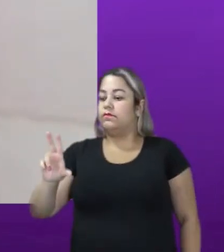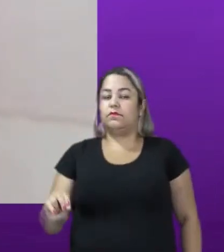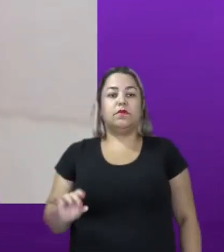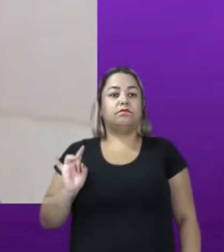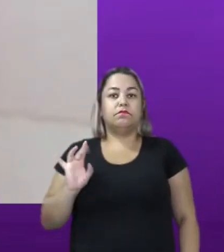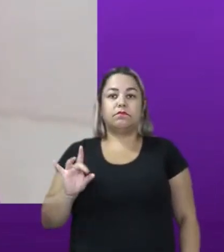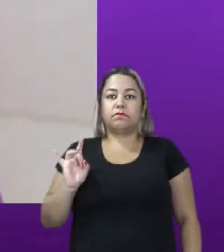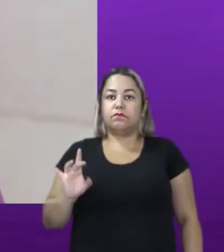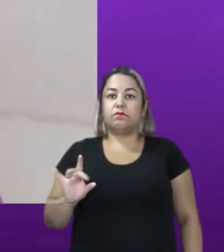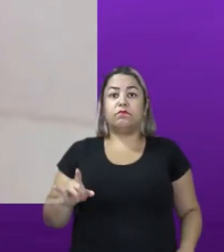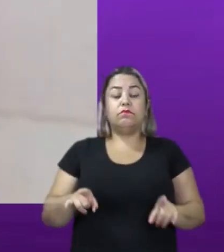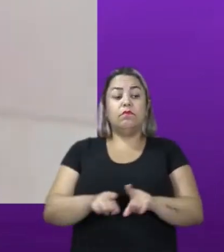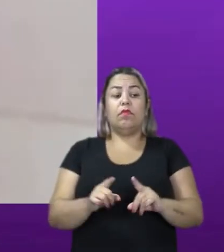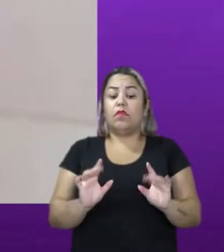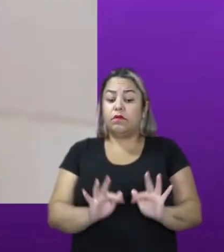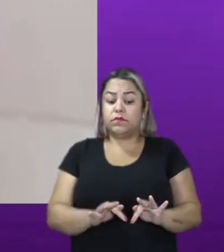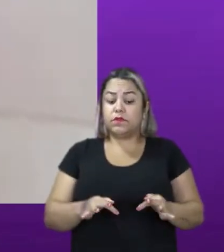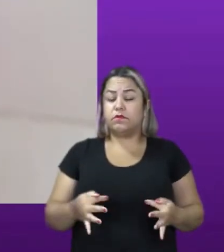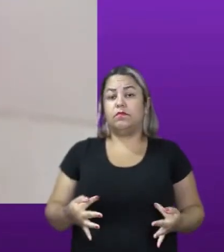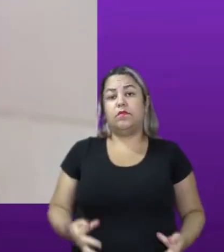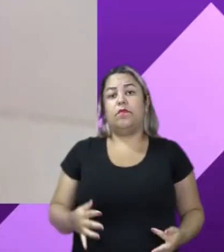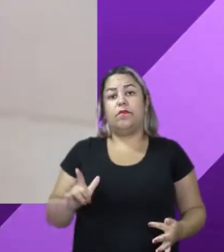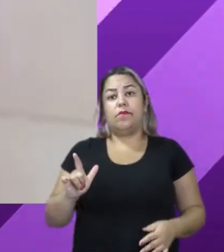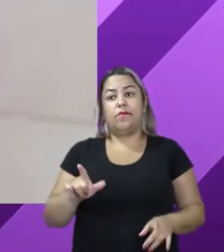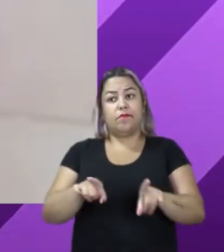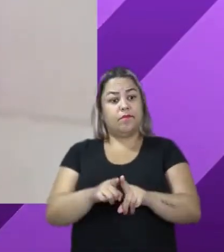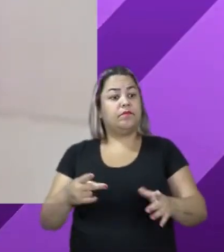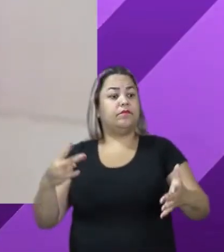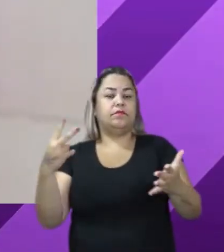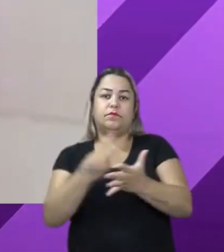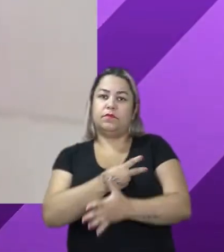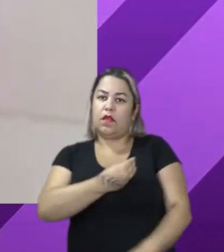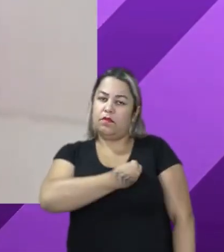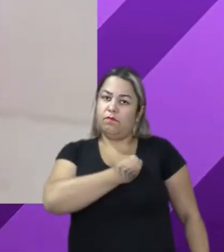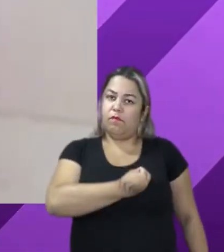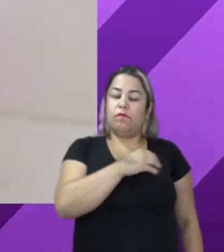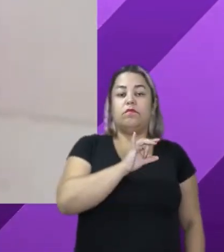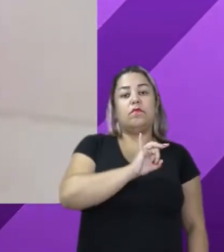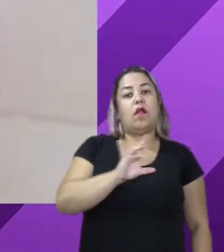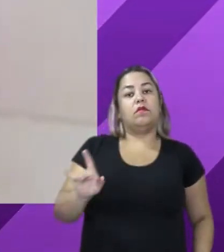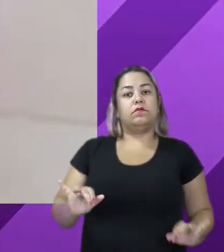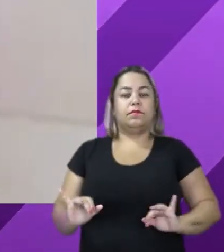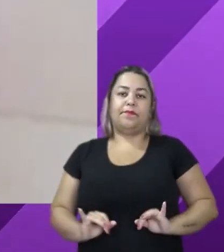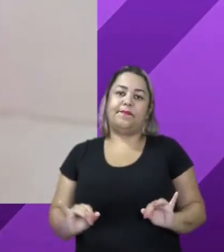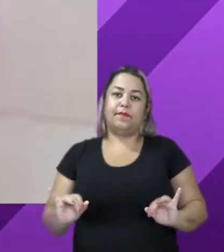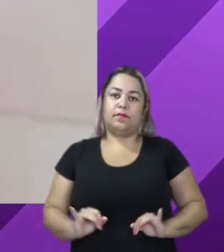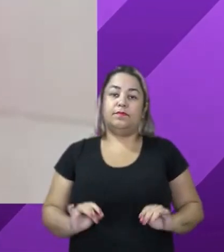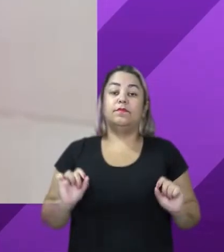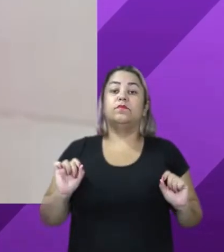apenas algo simples, ela gera danos na vida de cada um que sofre de uma